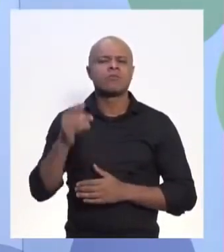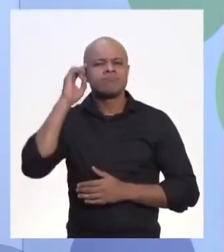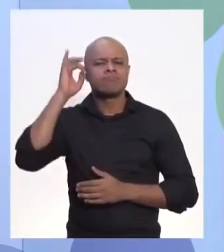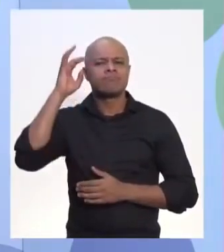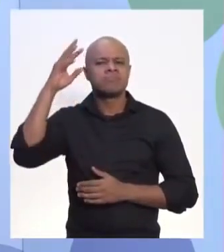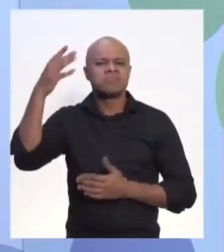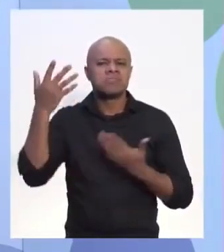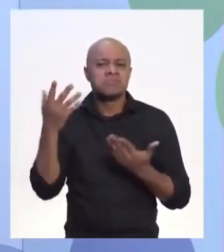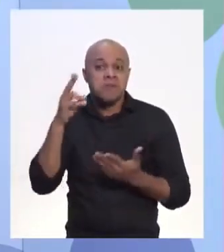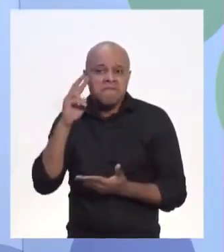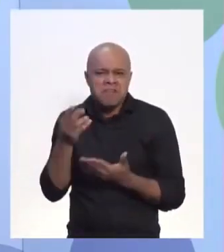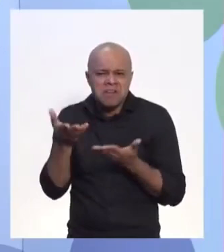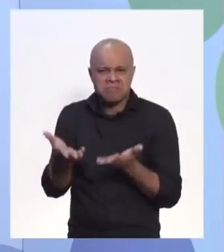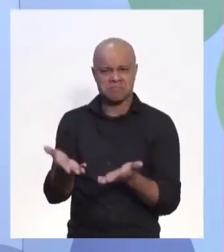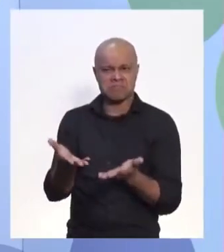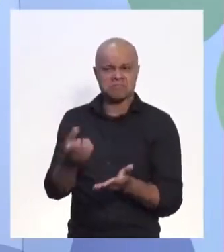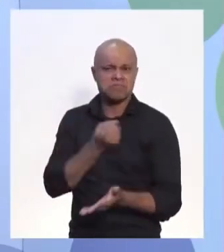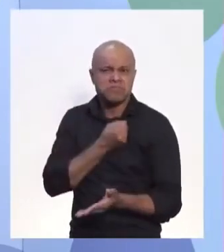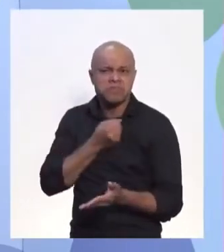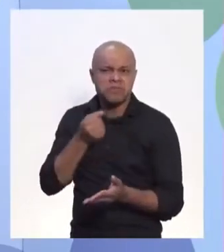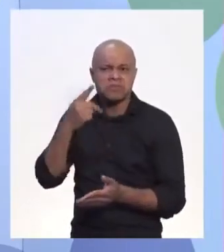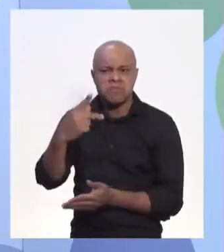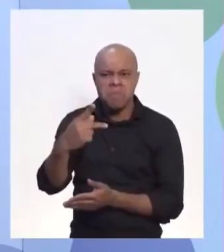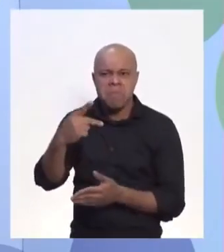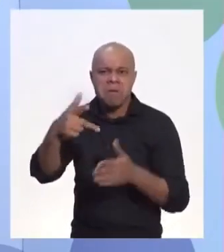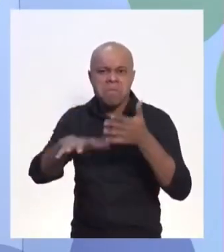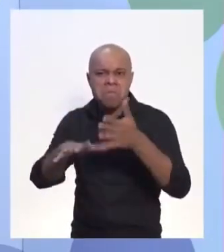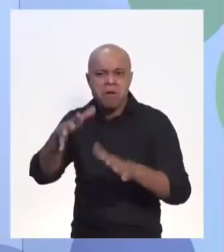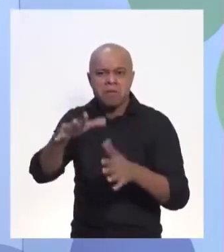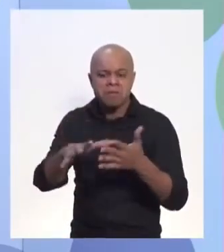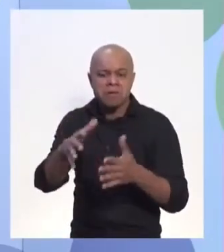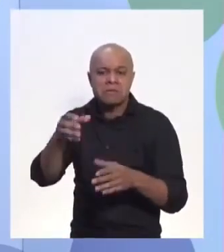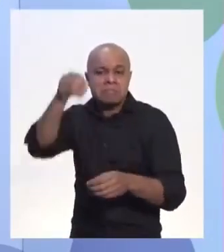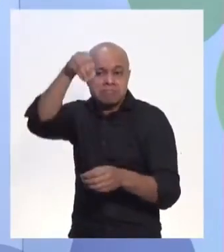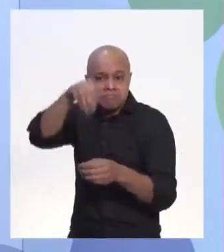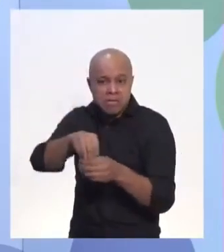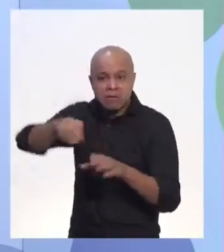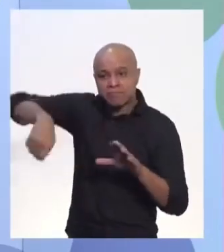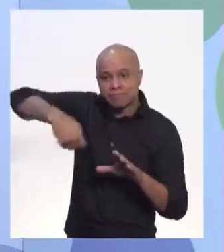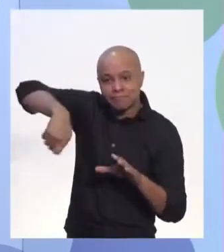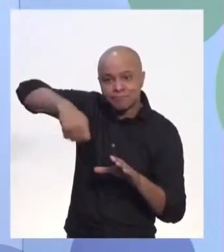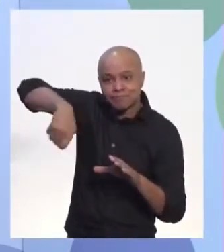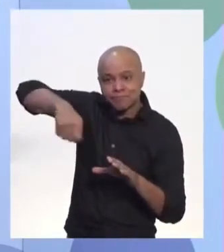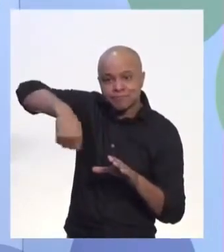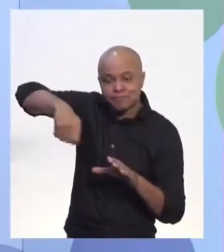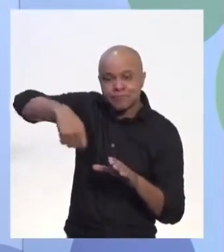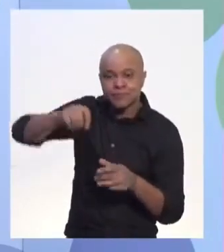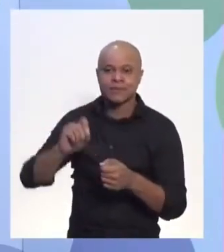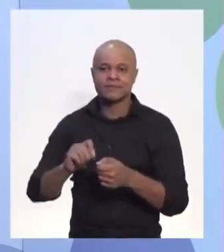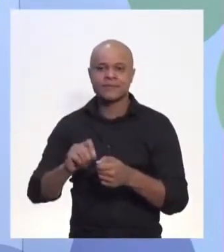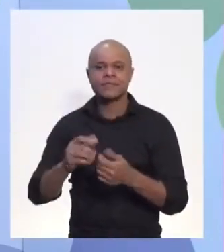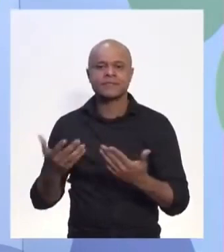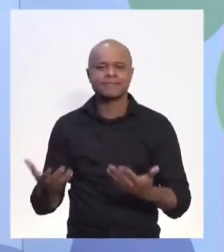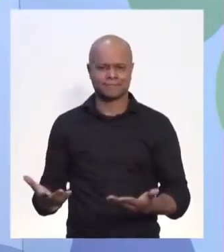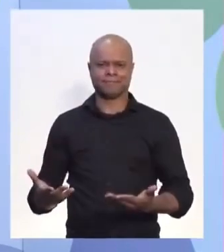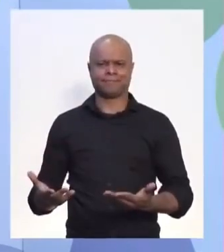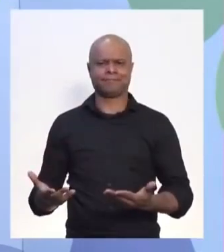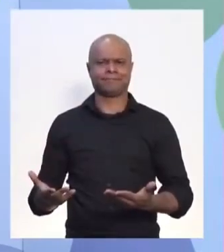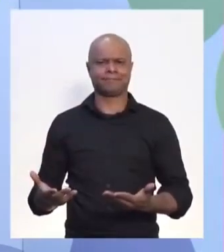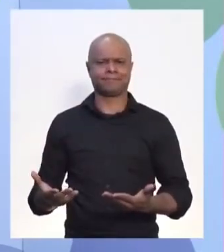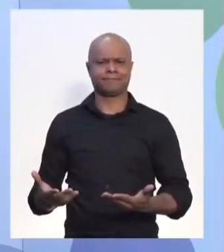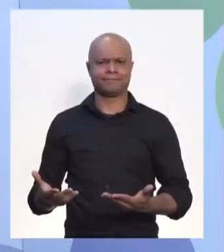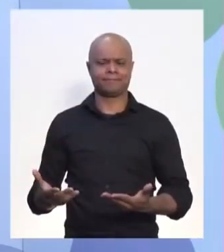a proporcionalidade. Por exemplo, na cozinha, quando a gente faz, como o Jonas fez ontem,